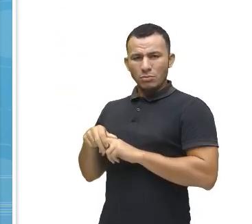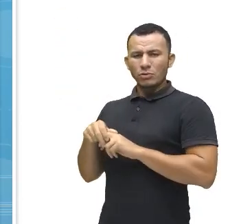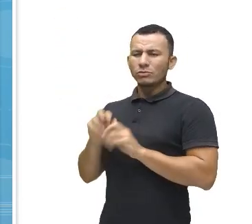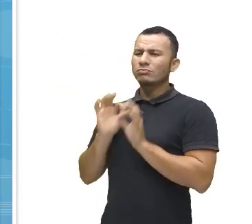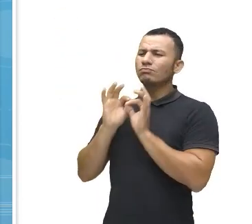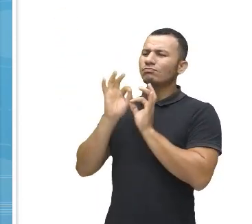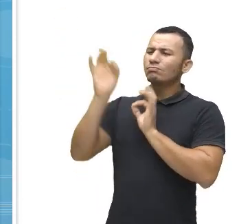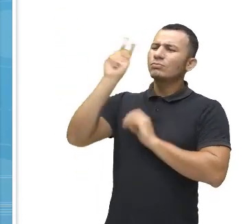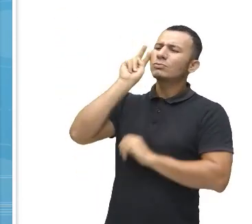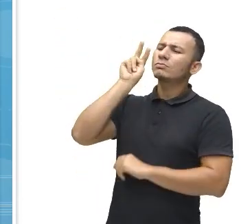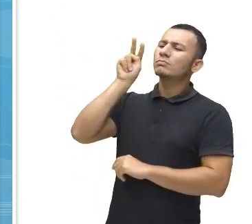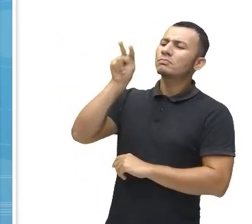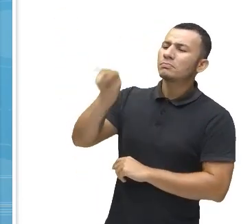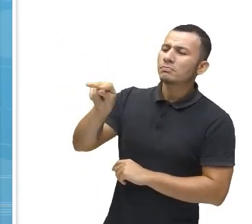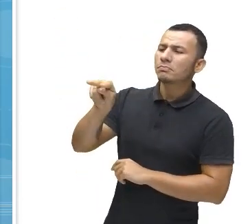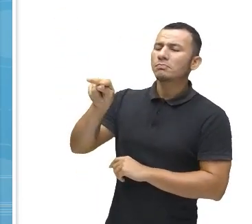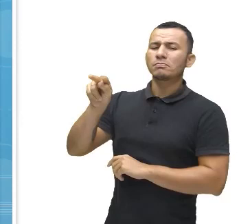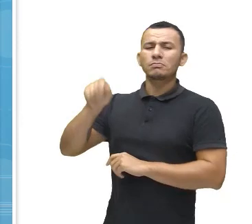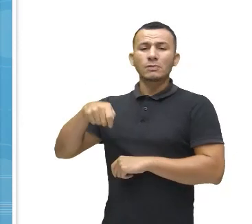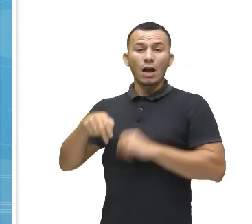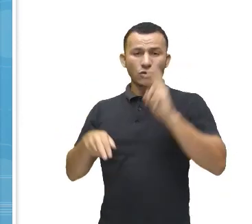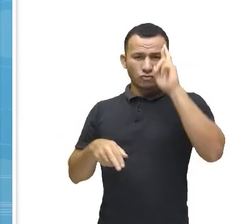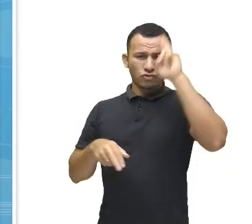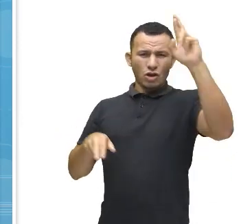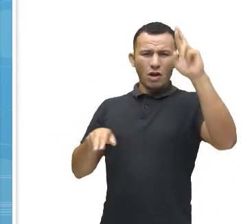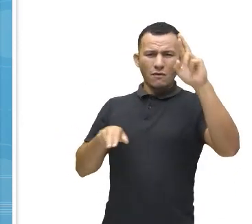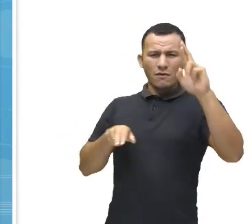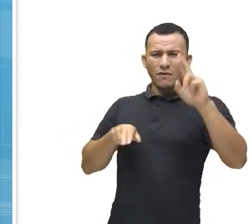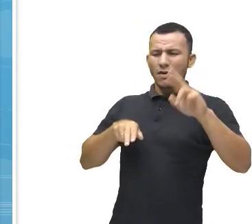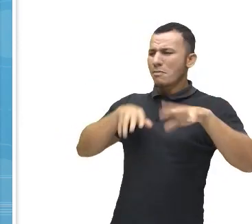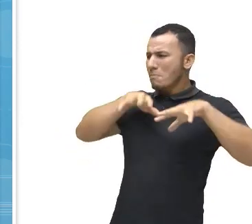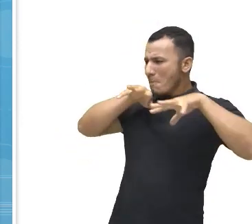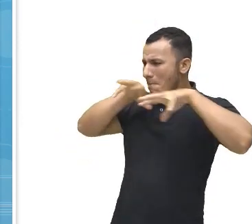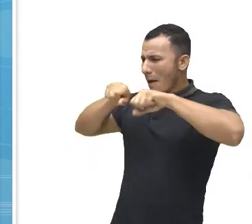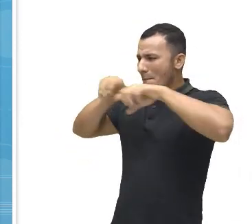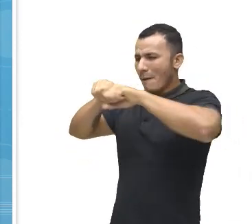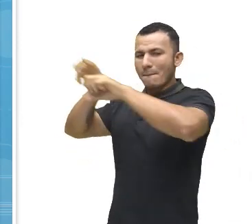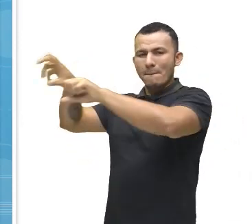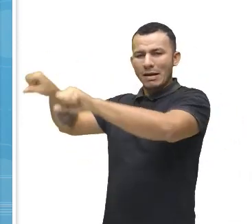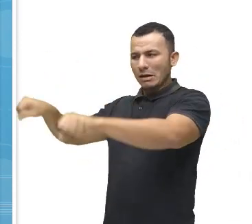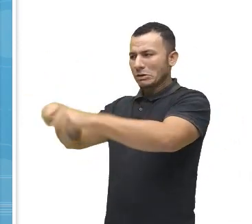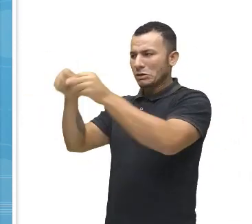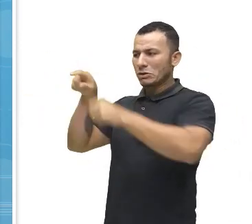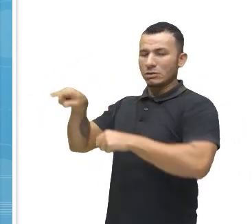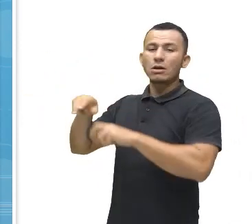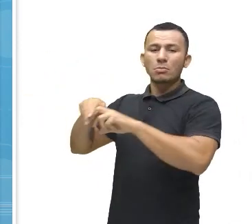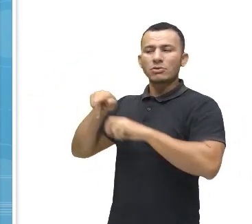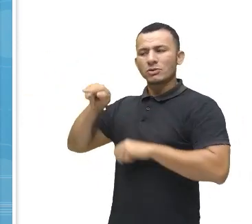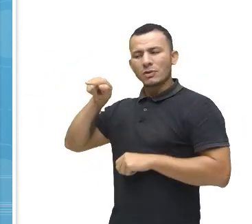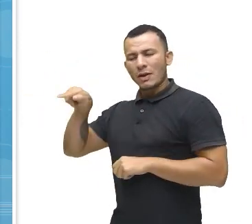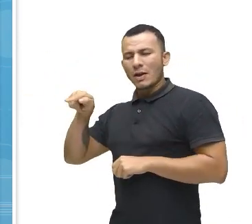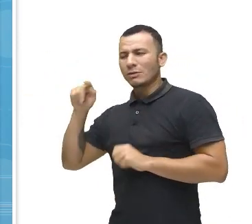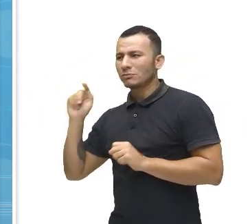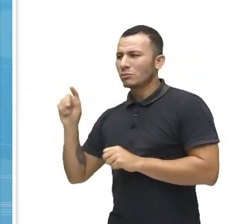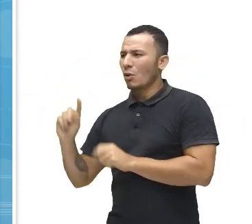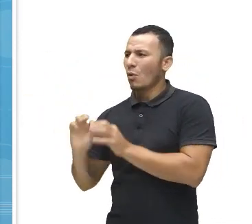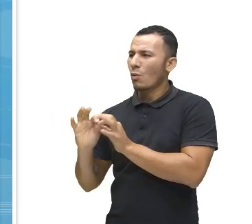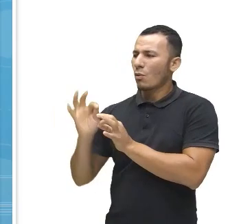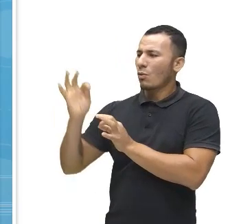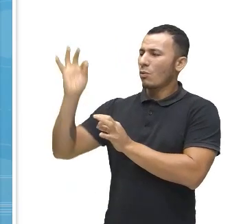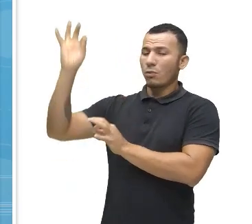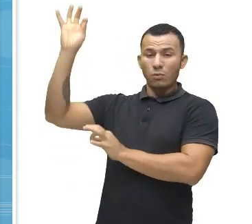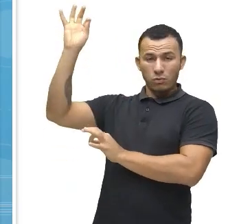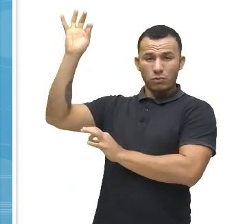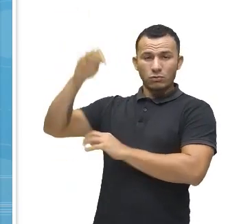longe quando uma tropa de resgate vinha para destruir esse quilombo. Então, gente, a gente vai